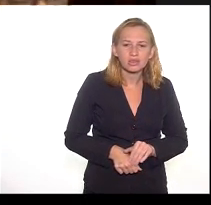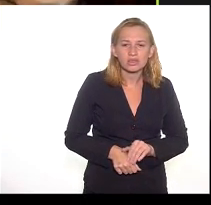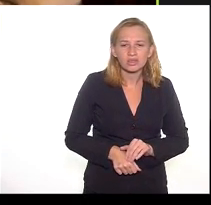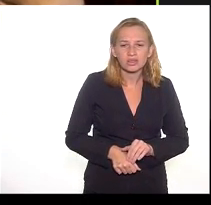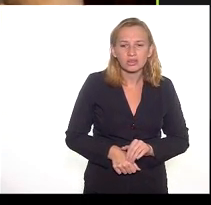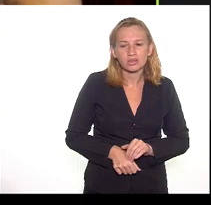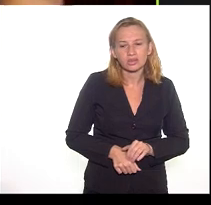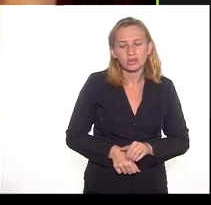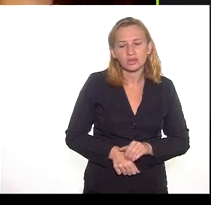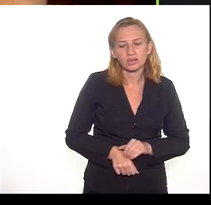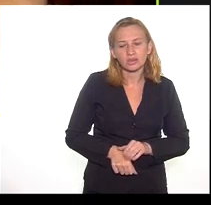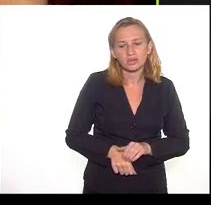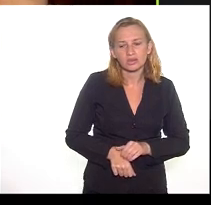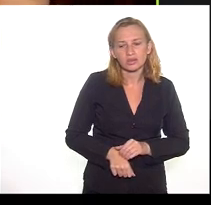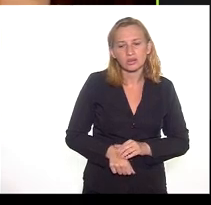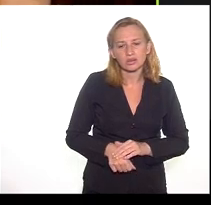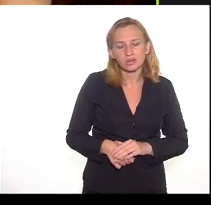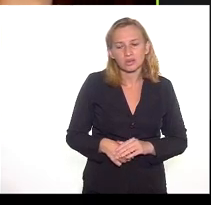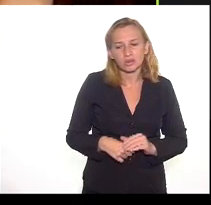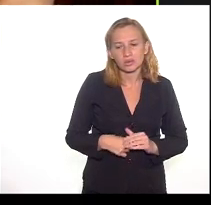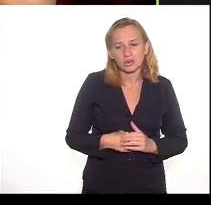Permite, presidente. Não, deputado.